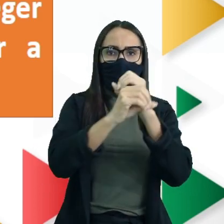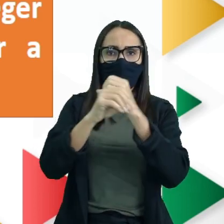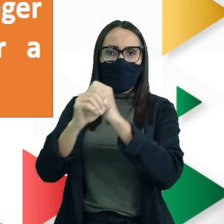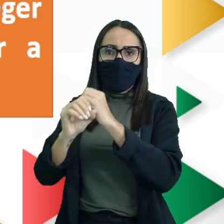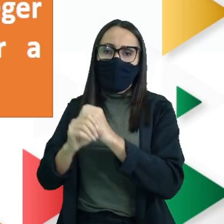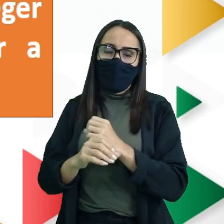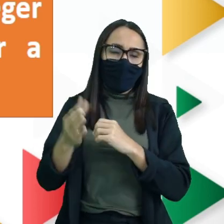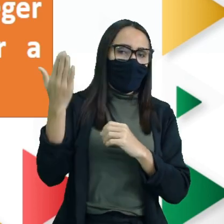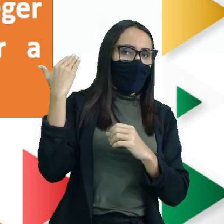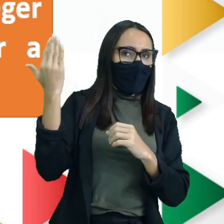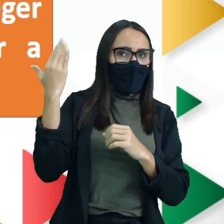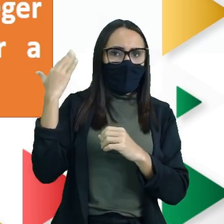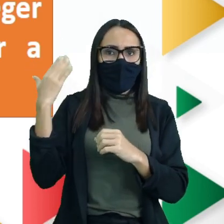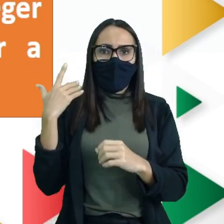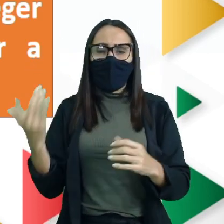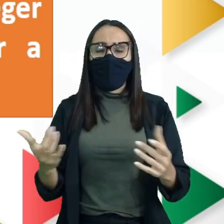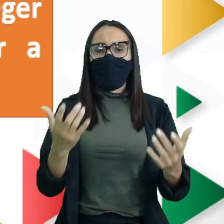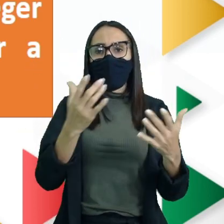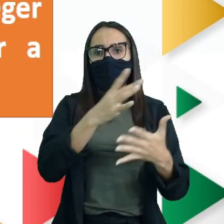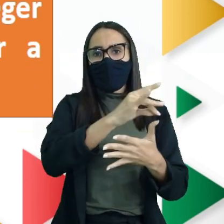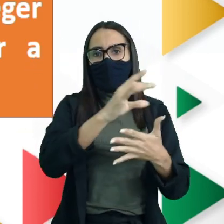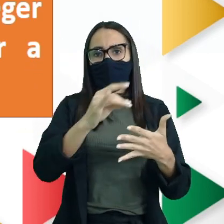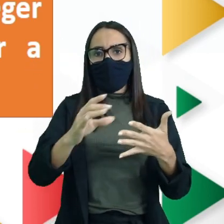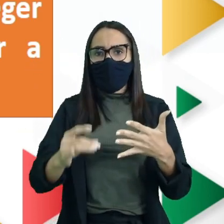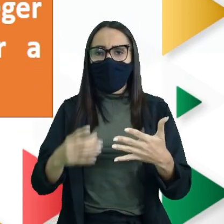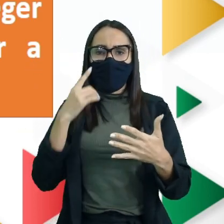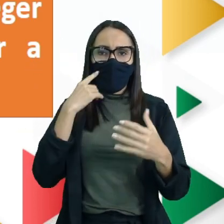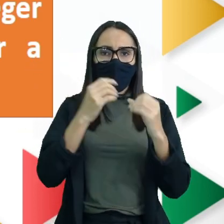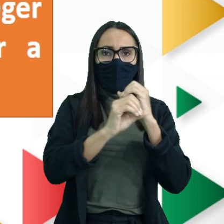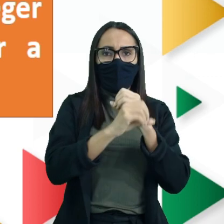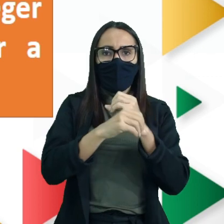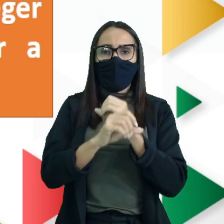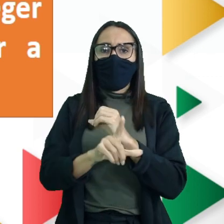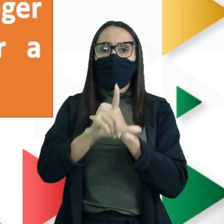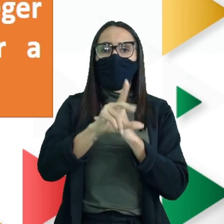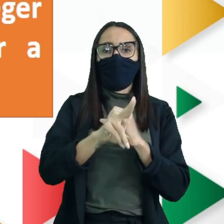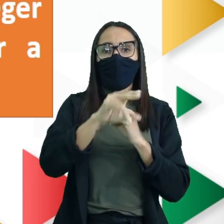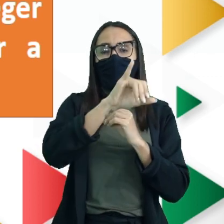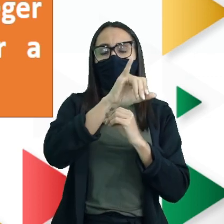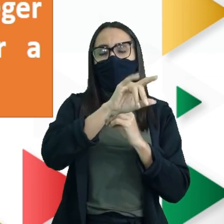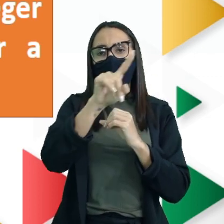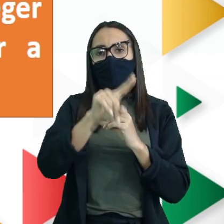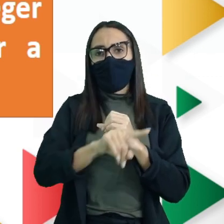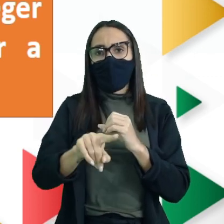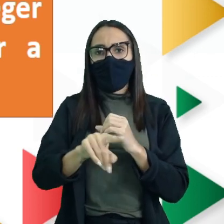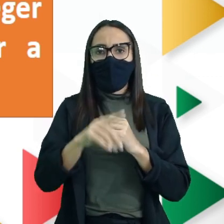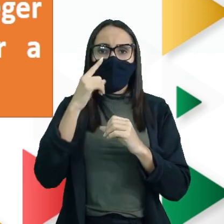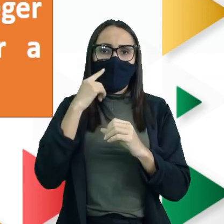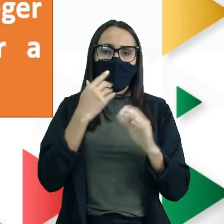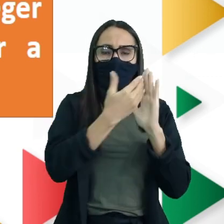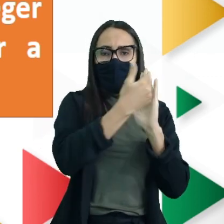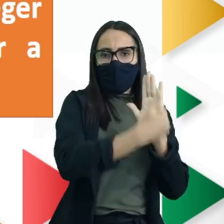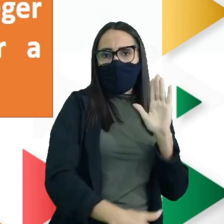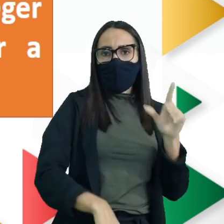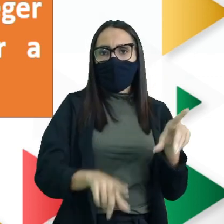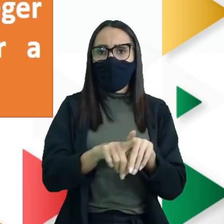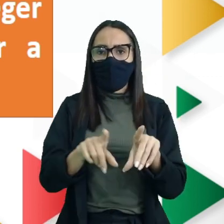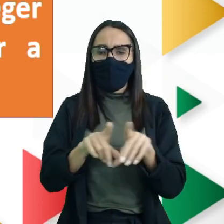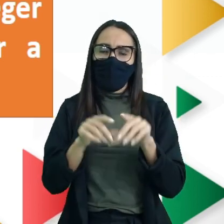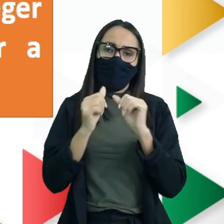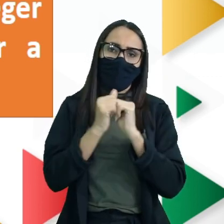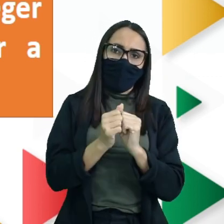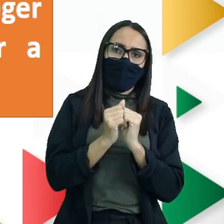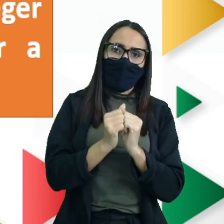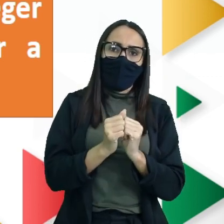à época. O detalhamento ficou a cargo do engenheiro Louis Leger Valtier, contratado também para acompanhar